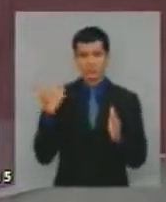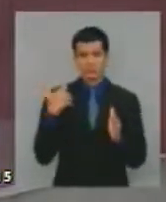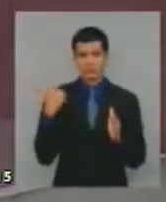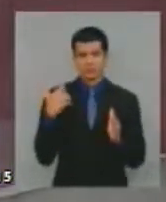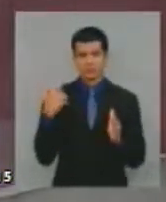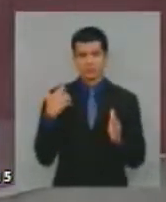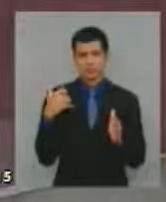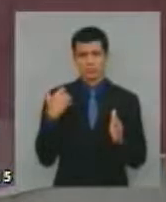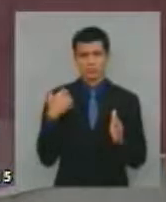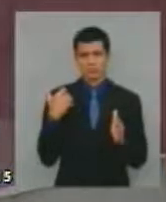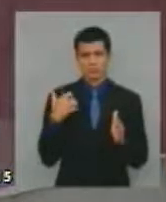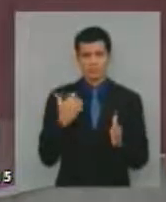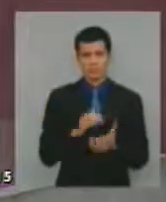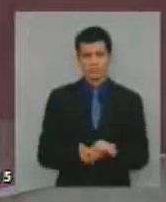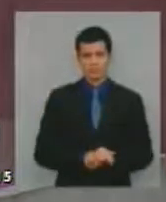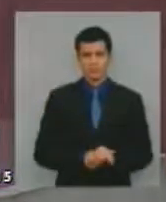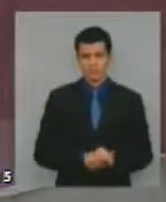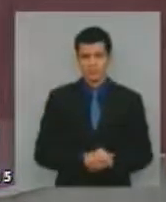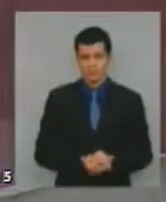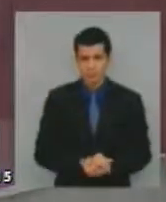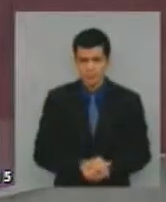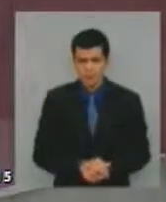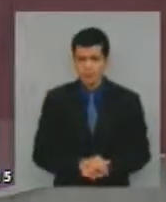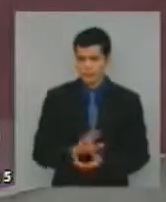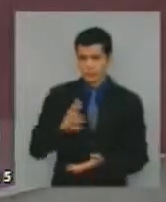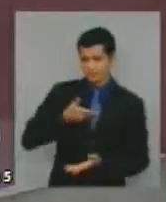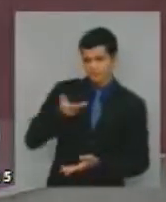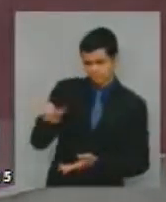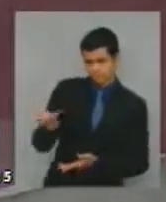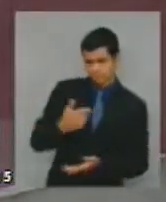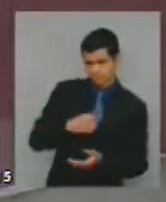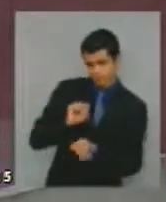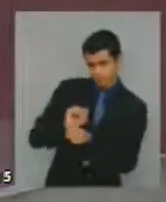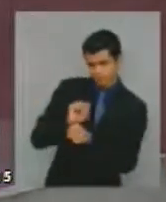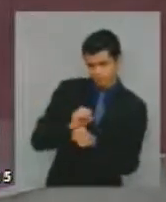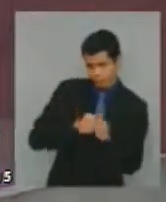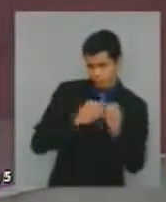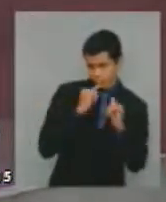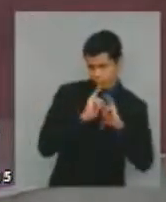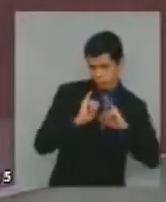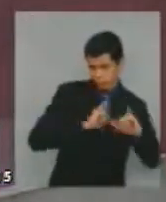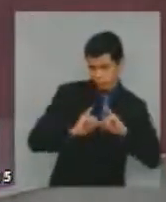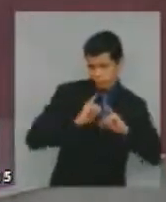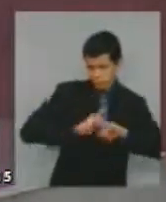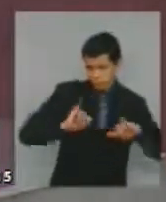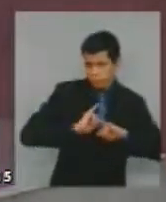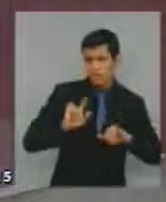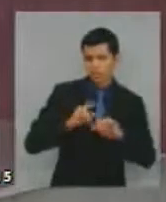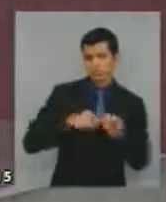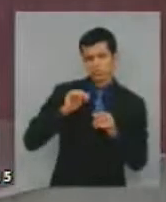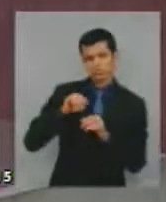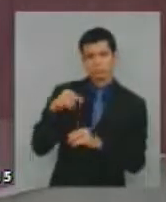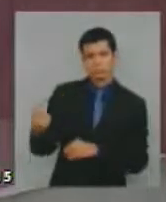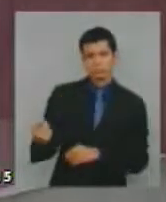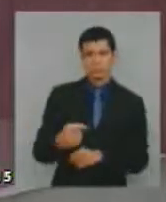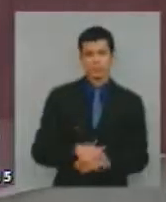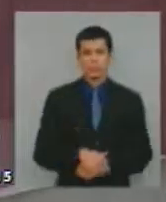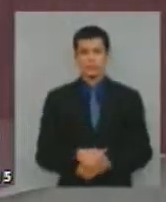ok, se terminar os dados, eu já ouço Vossa Excelência. Então, nós temos